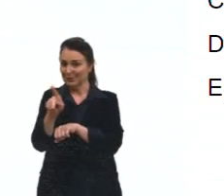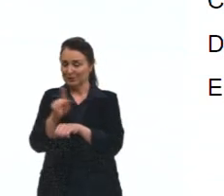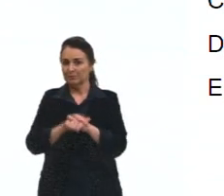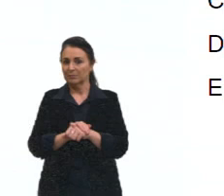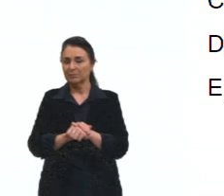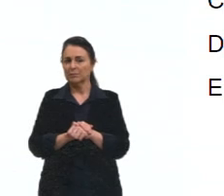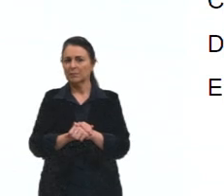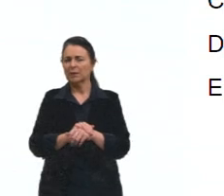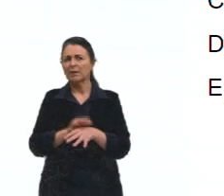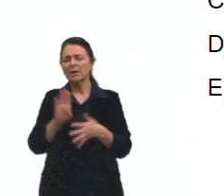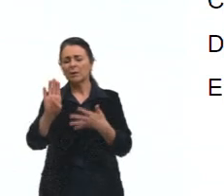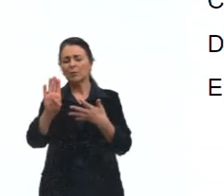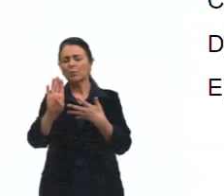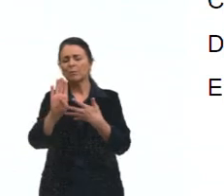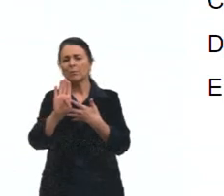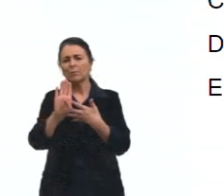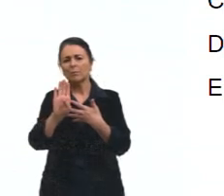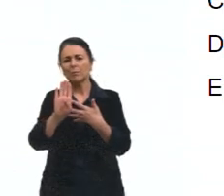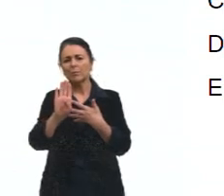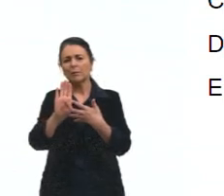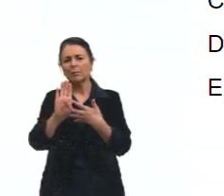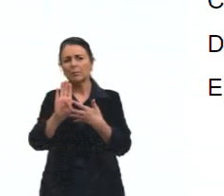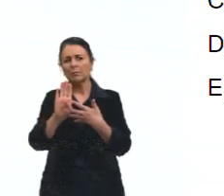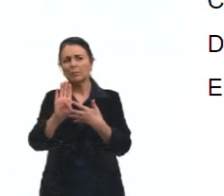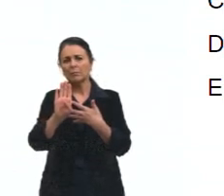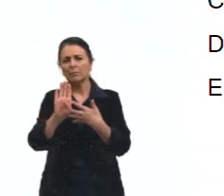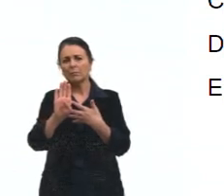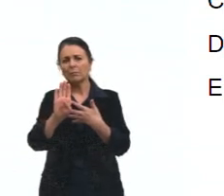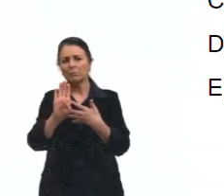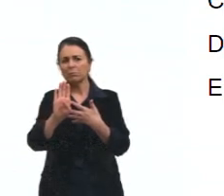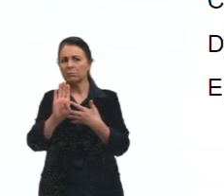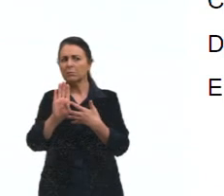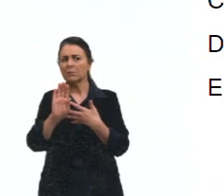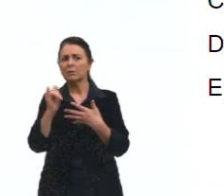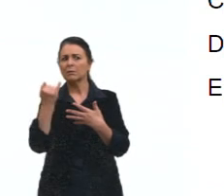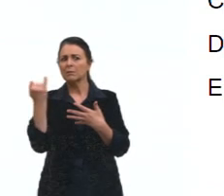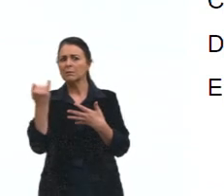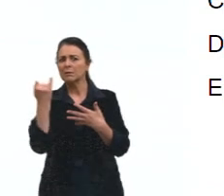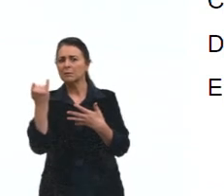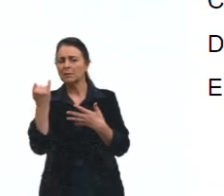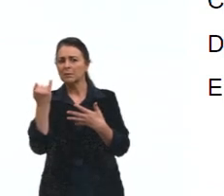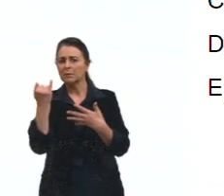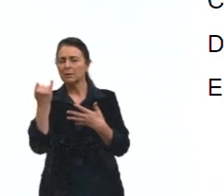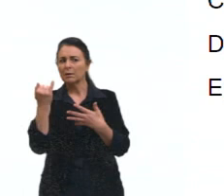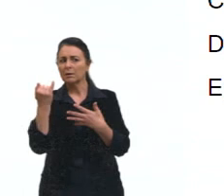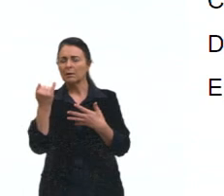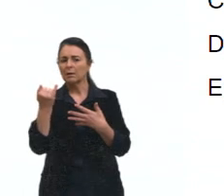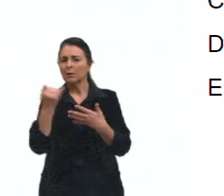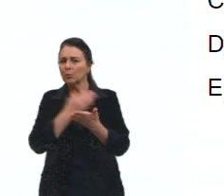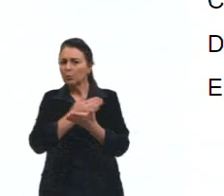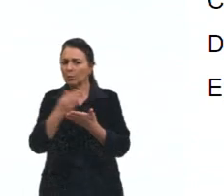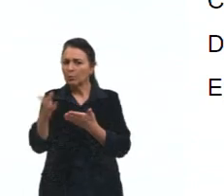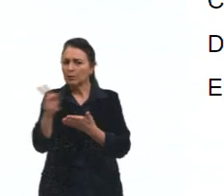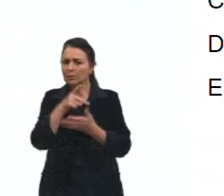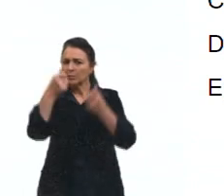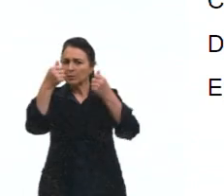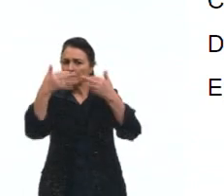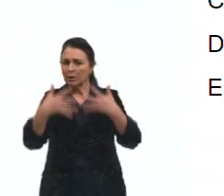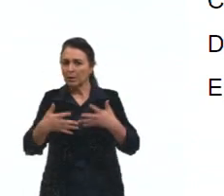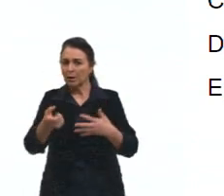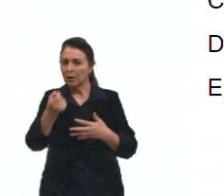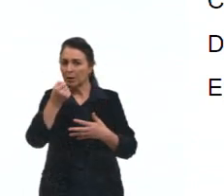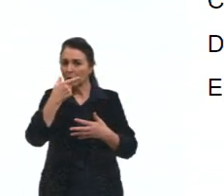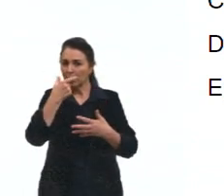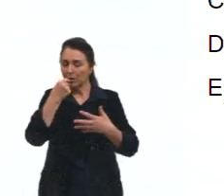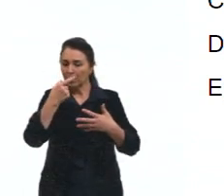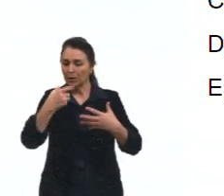e na letra B ali ó é bem bem importante ó a gente falou desde o início de bióticos